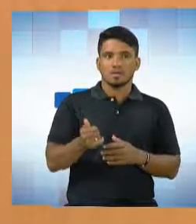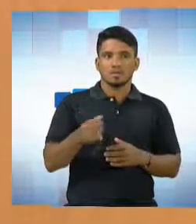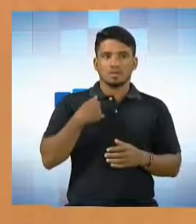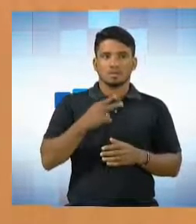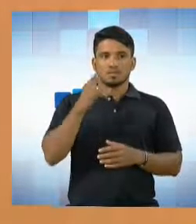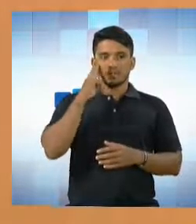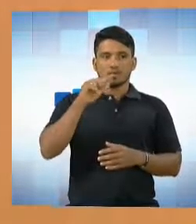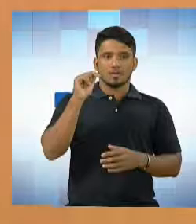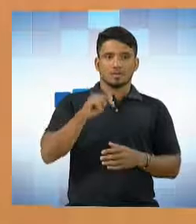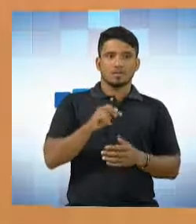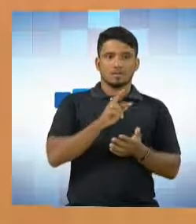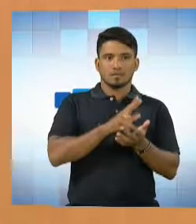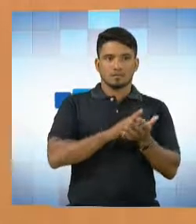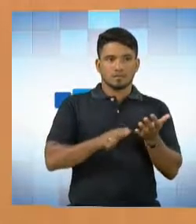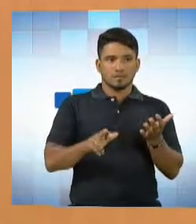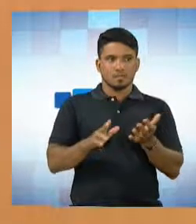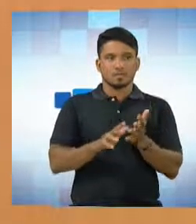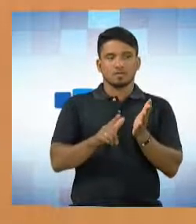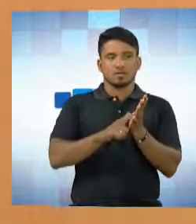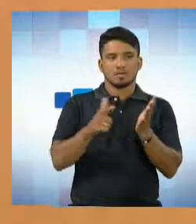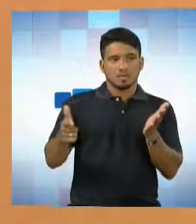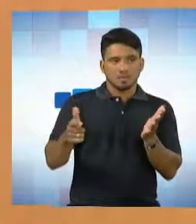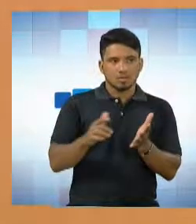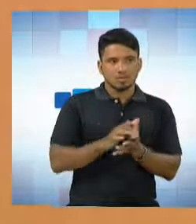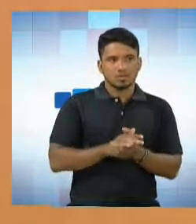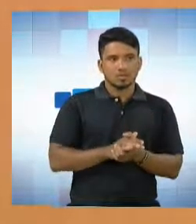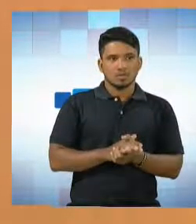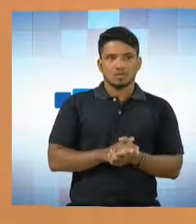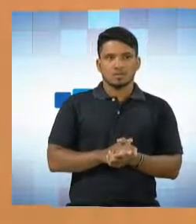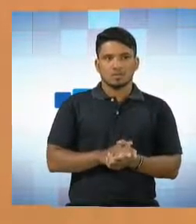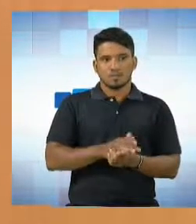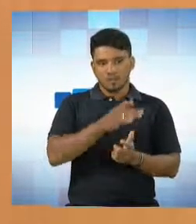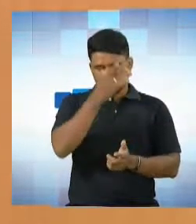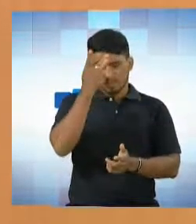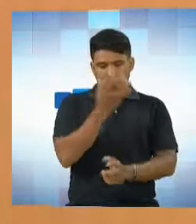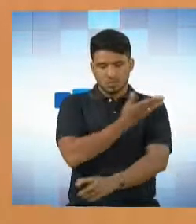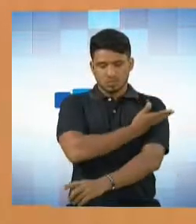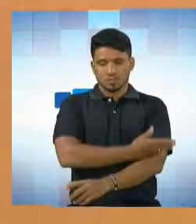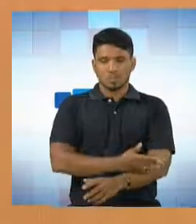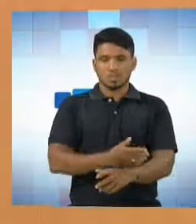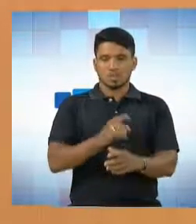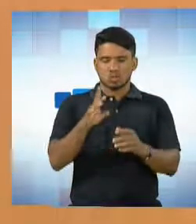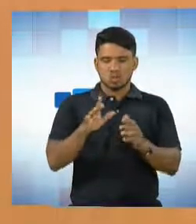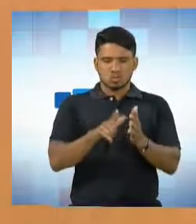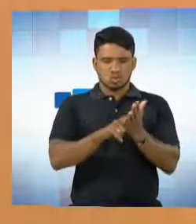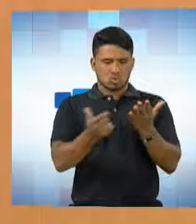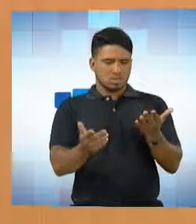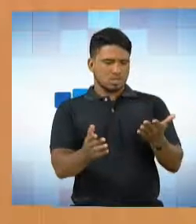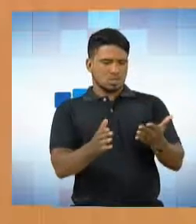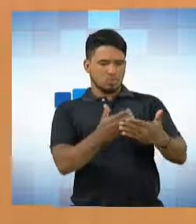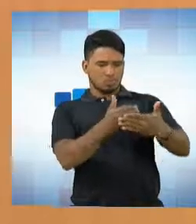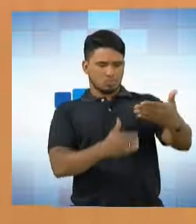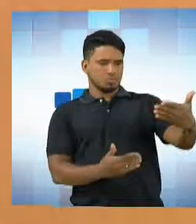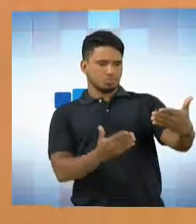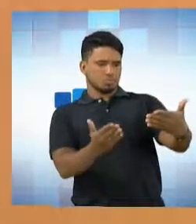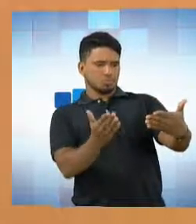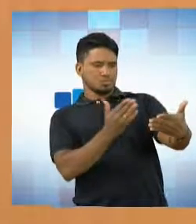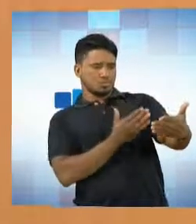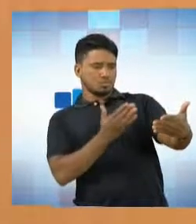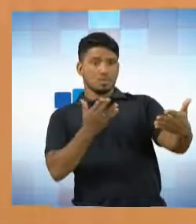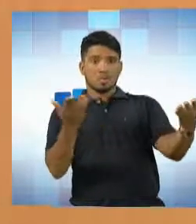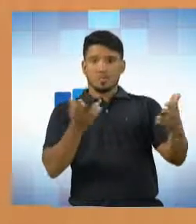estamos vendo, por exemplo, vários jornalistas, gente que era acostumada a jornal impresso, ingressou na televisão,